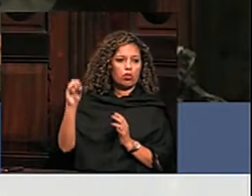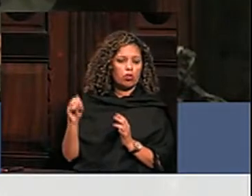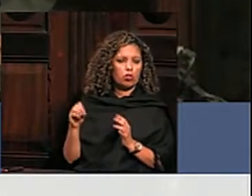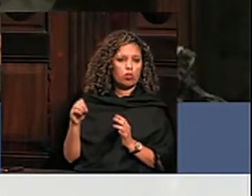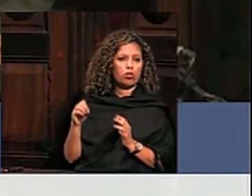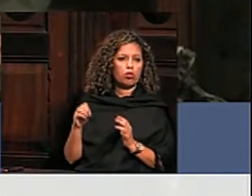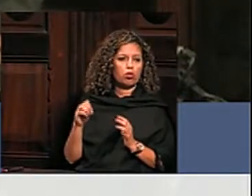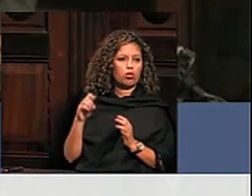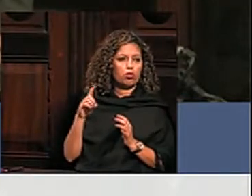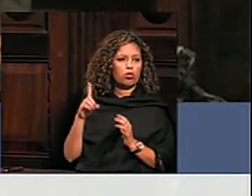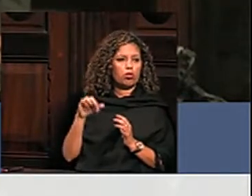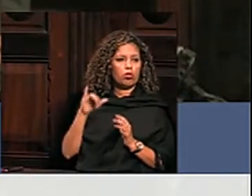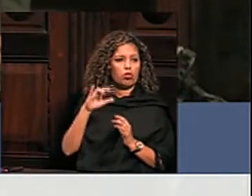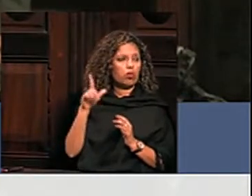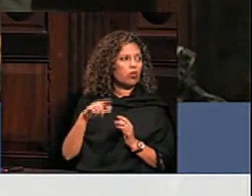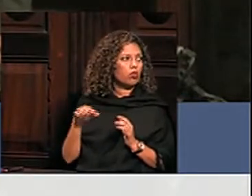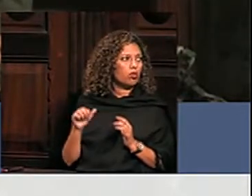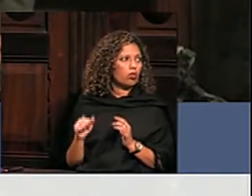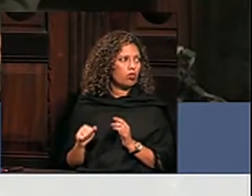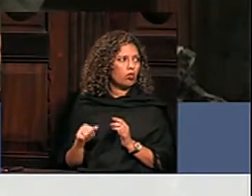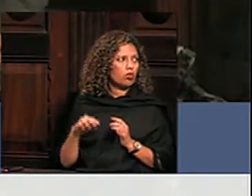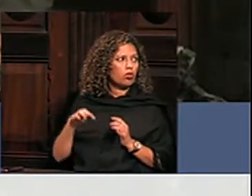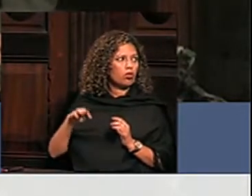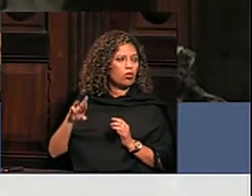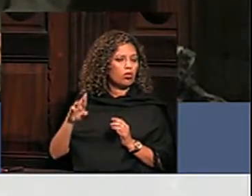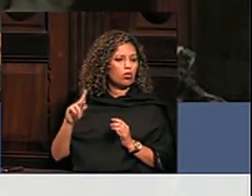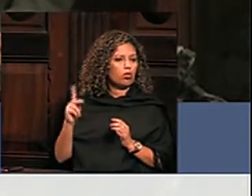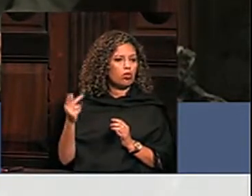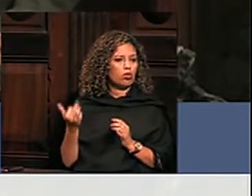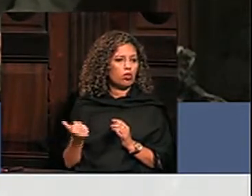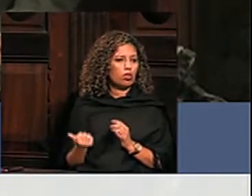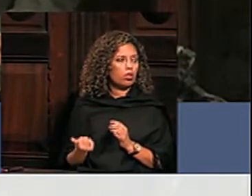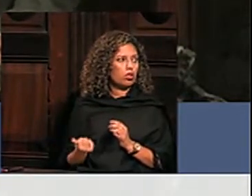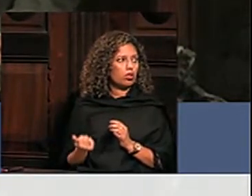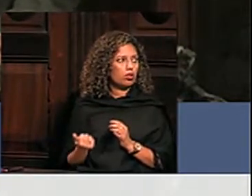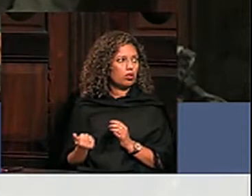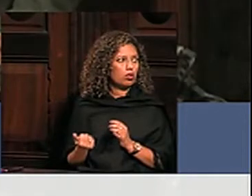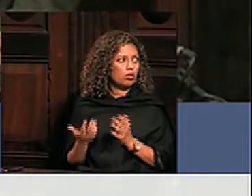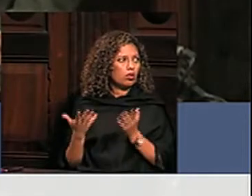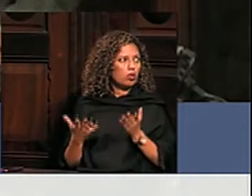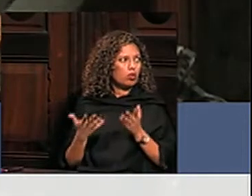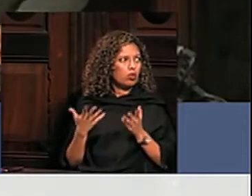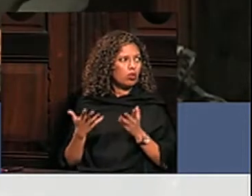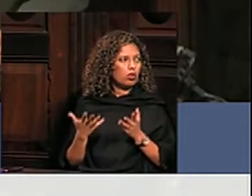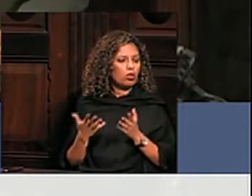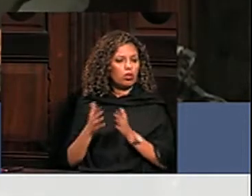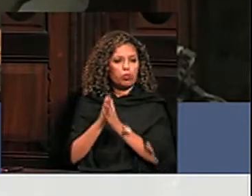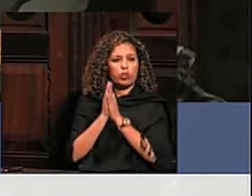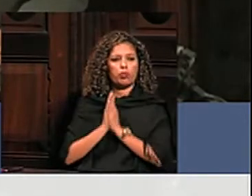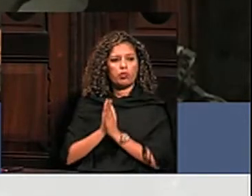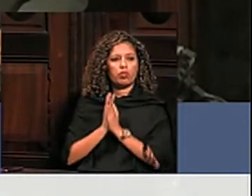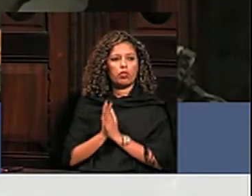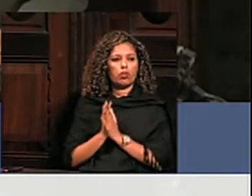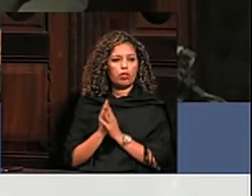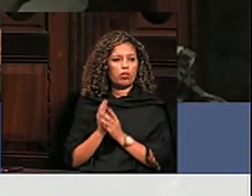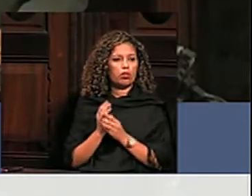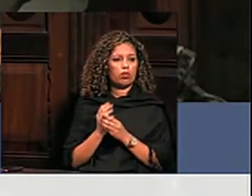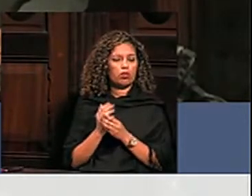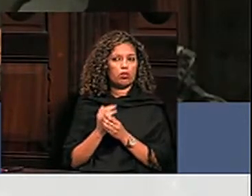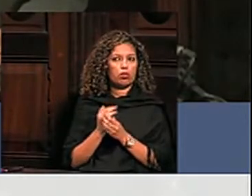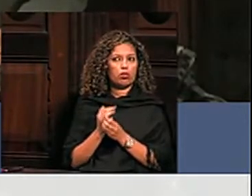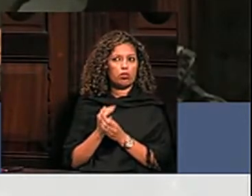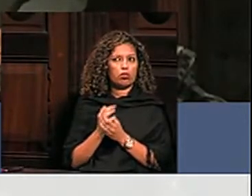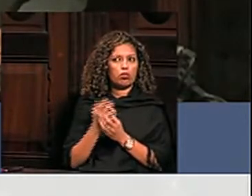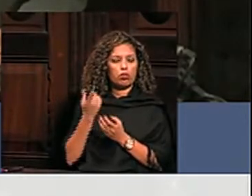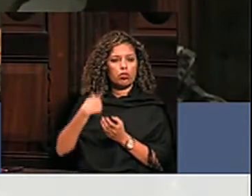Presidente. E Valdo Mulim. É Marta Rocha. Depois de Zaqueu, é Marta Rocha. Mas eu queria fazer um apelo a Vossa Excelência.